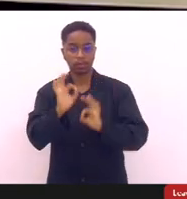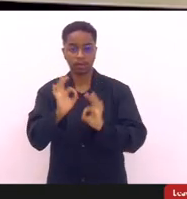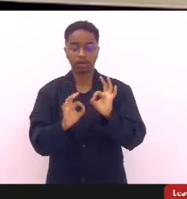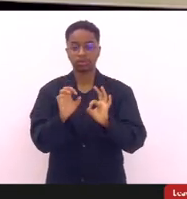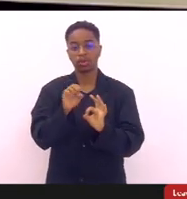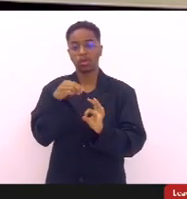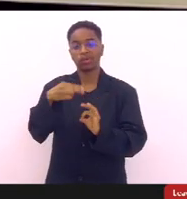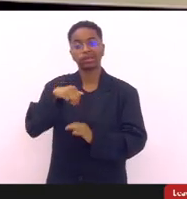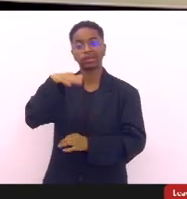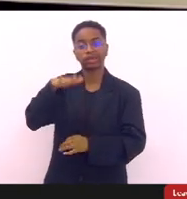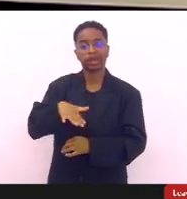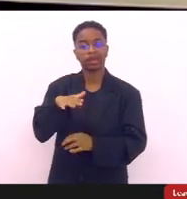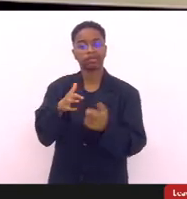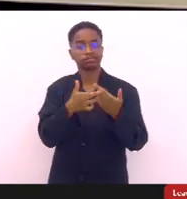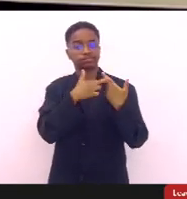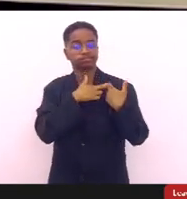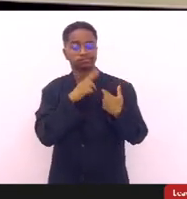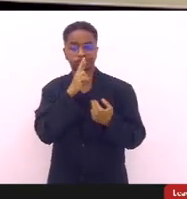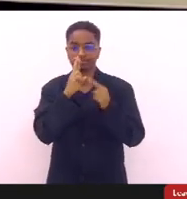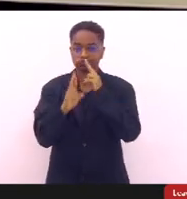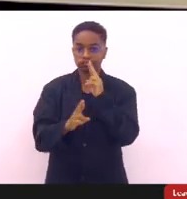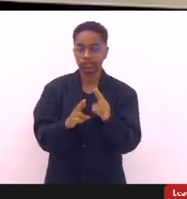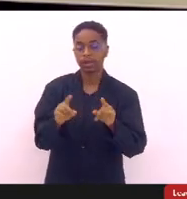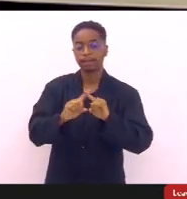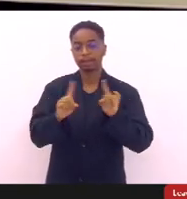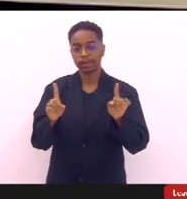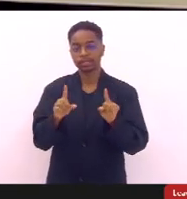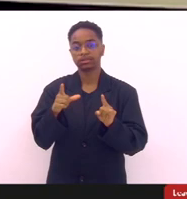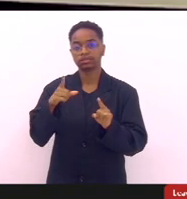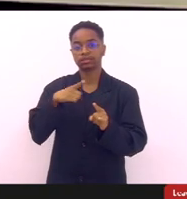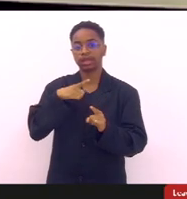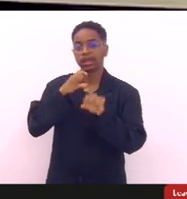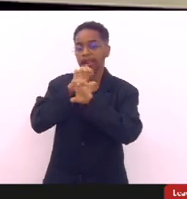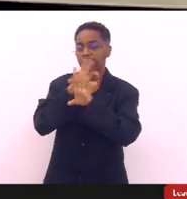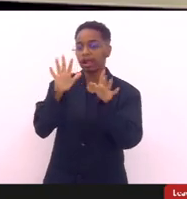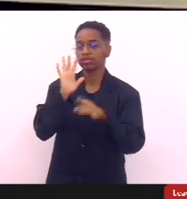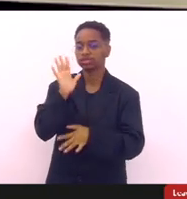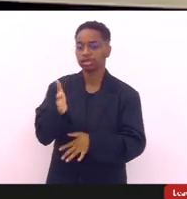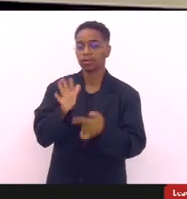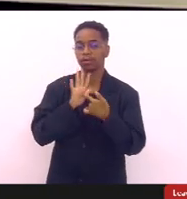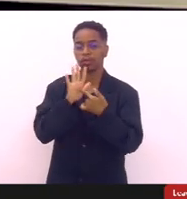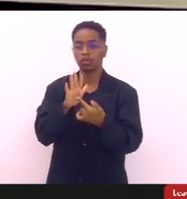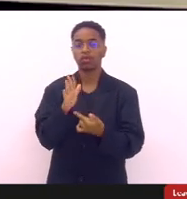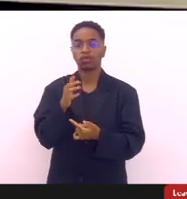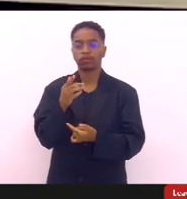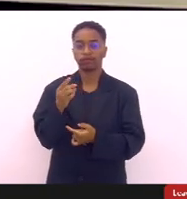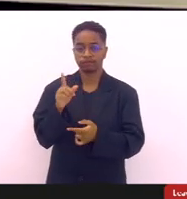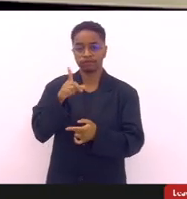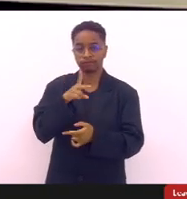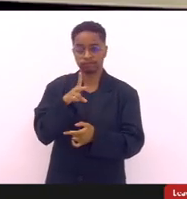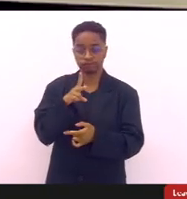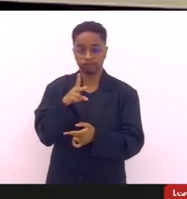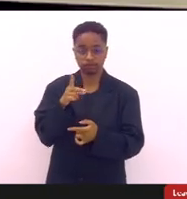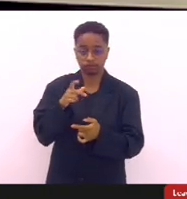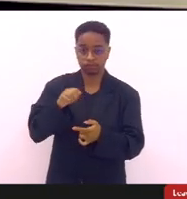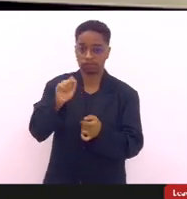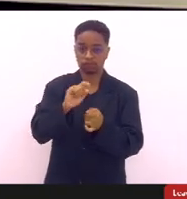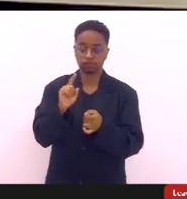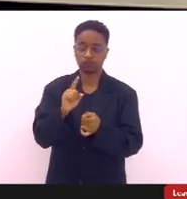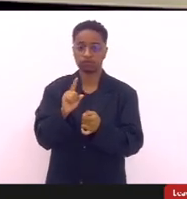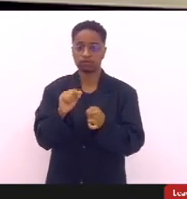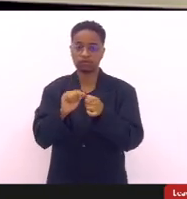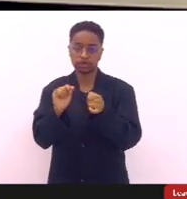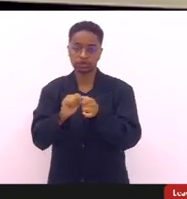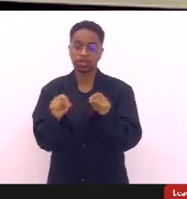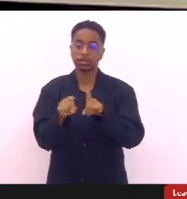quem responderá por esse plano, porque a SEAP já deixou claro que não o fará, que não tem recurso para isso, que o problema da saúde